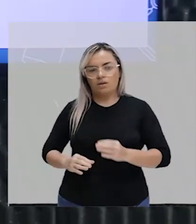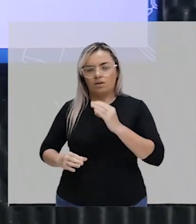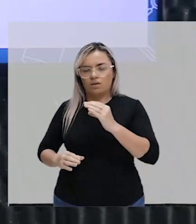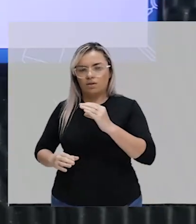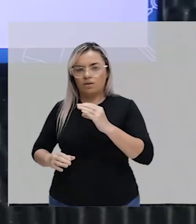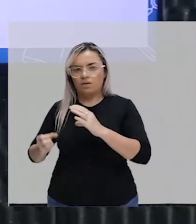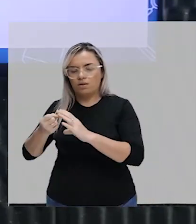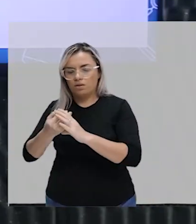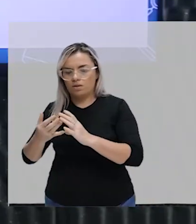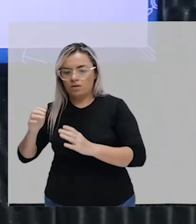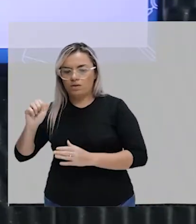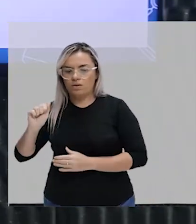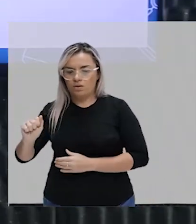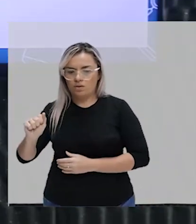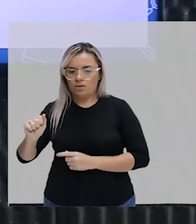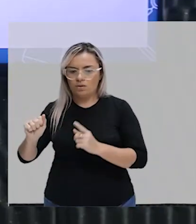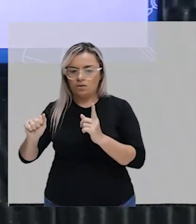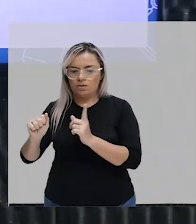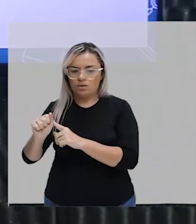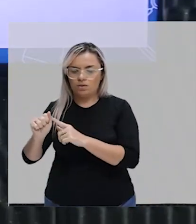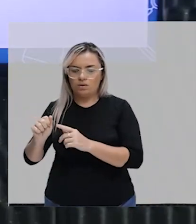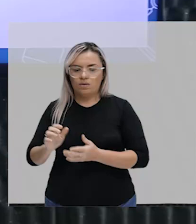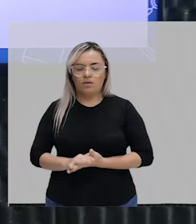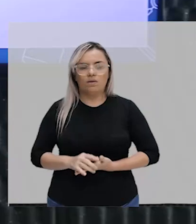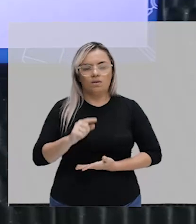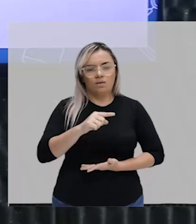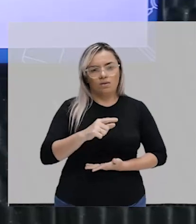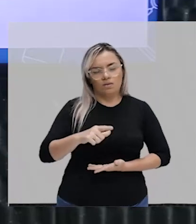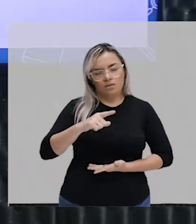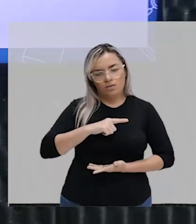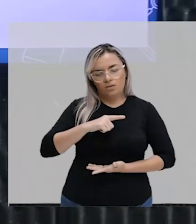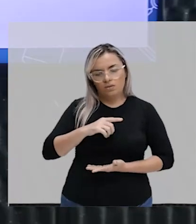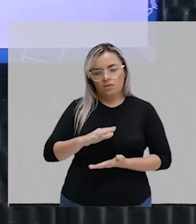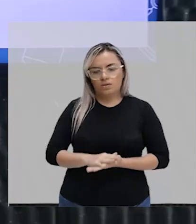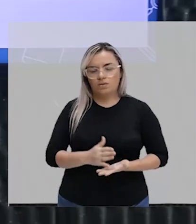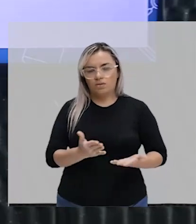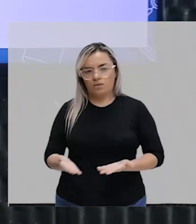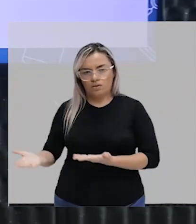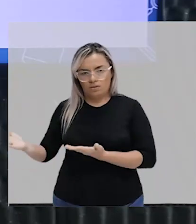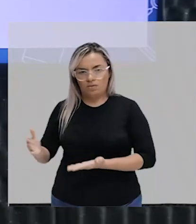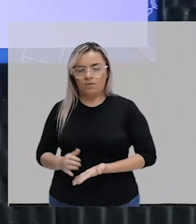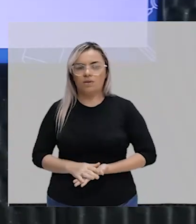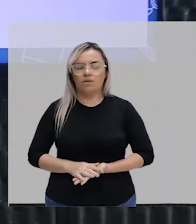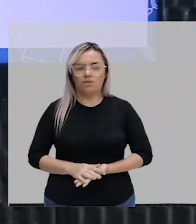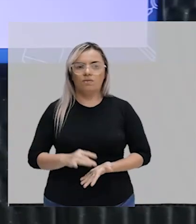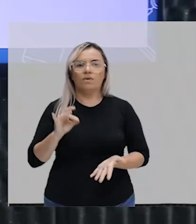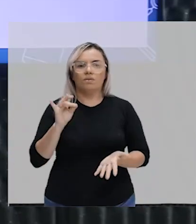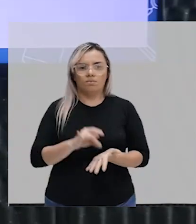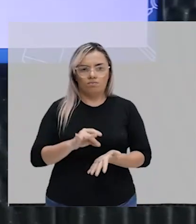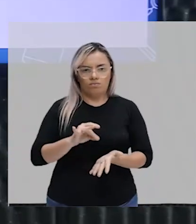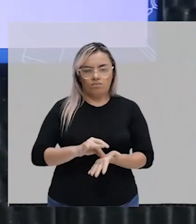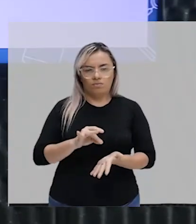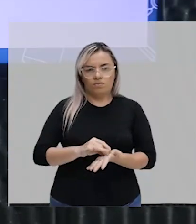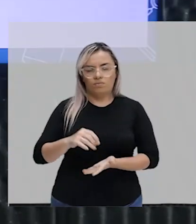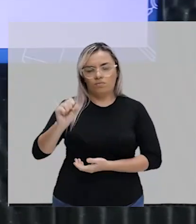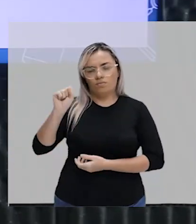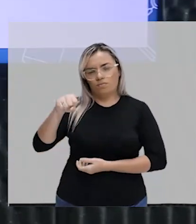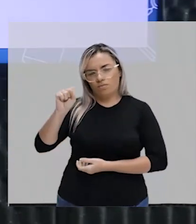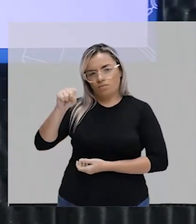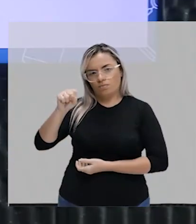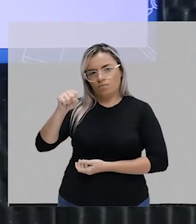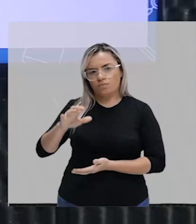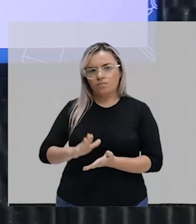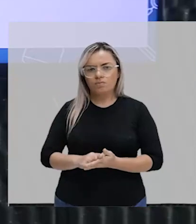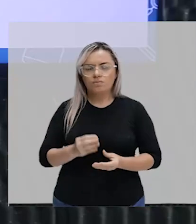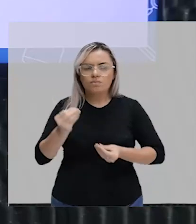existe esse conjunto A, formado só por esses dois elementos, A e C. Então, nesse caso aqui, isso é verdade, sim. Renata, como é que eu vou